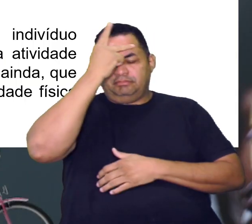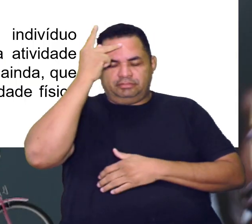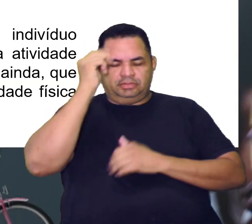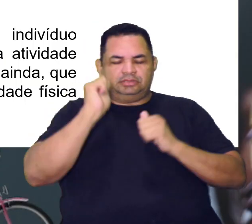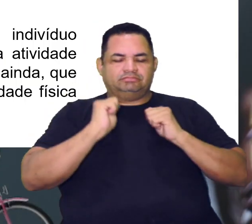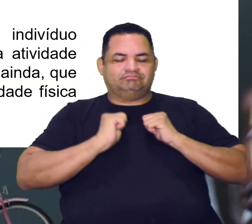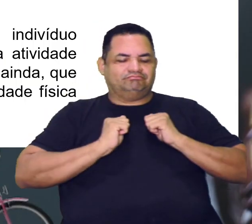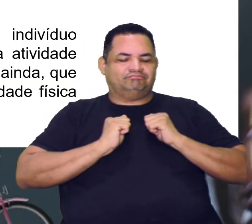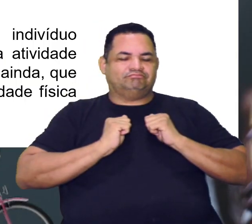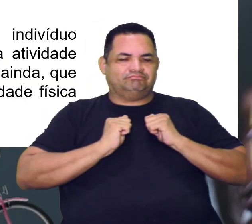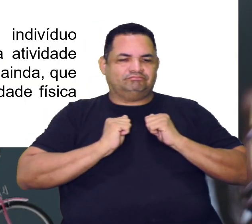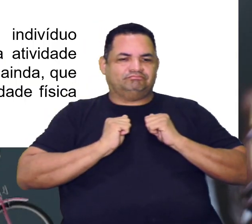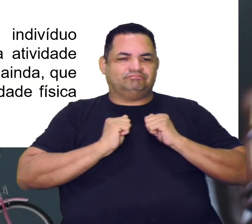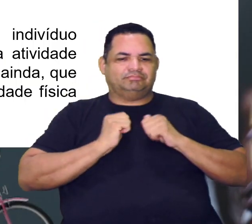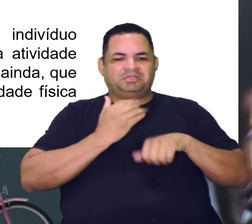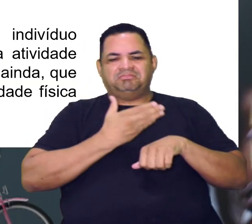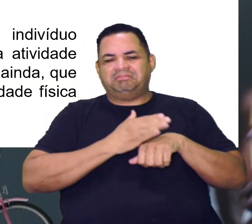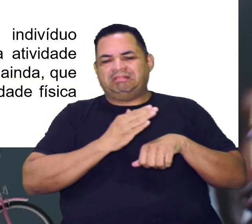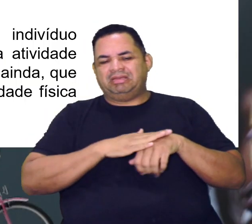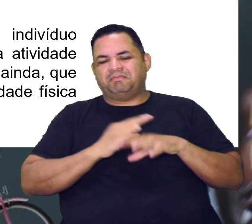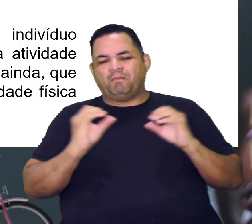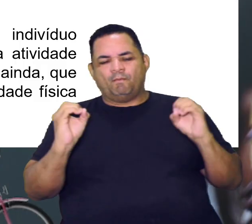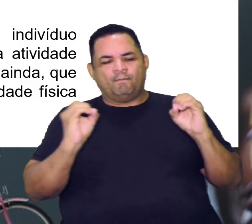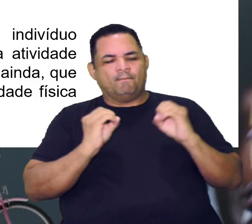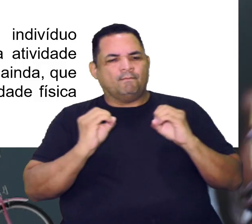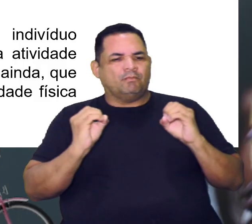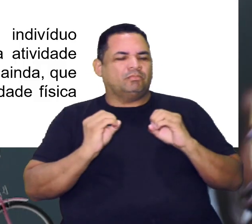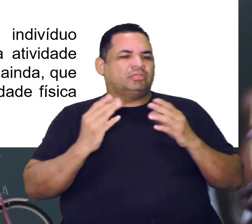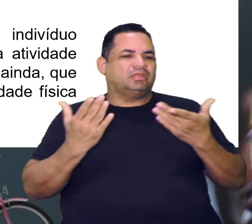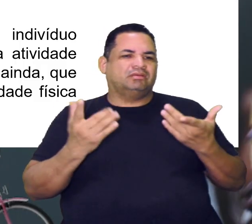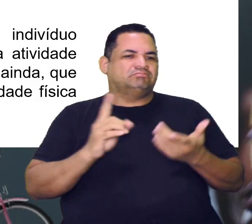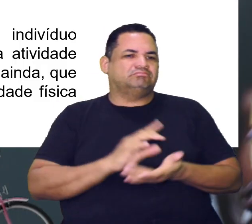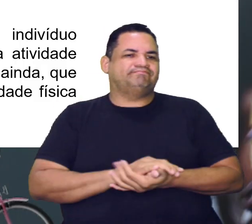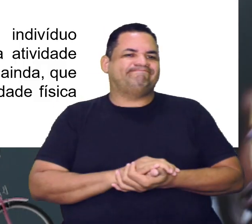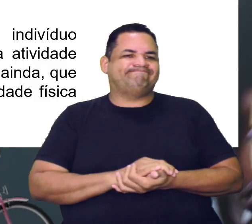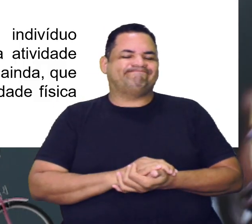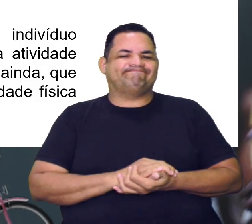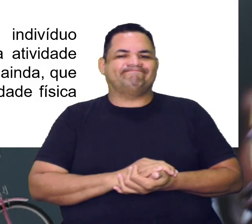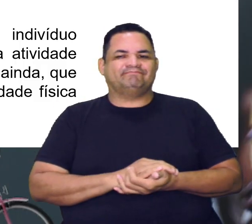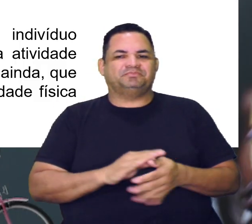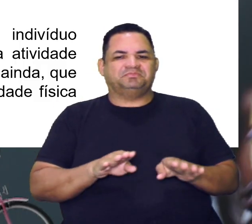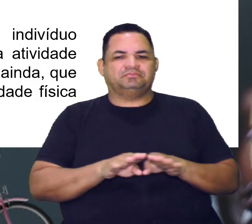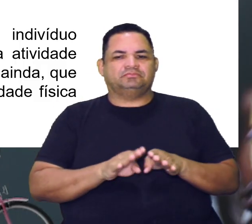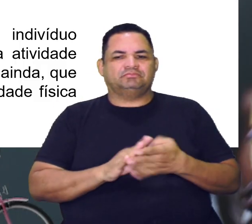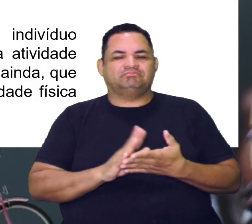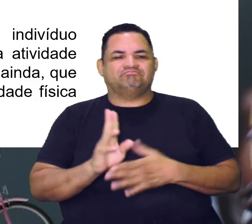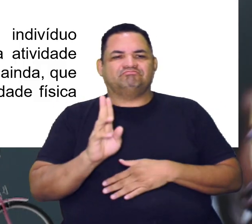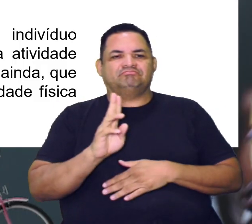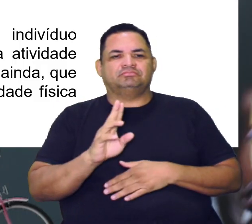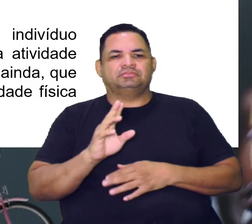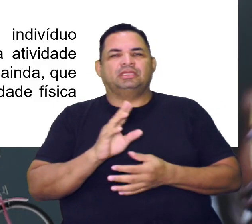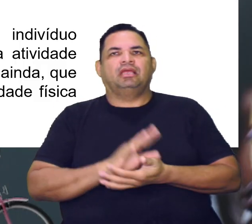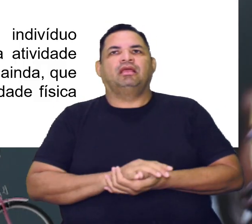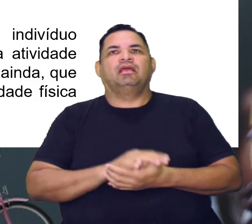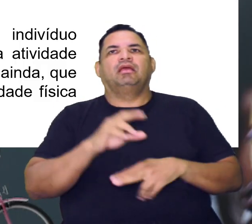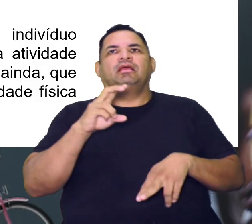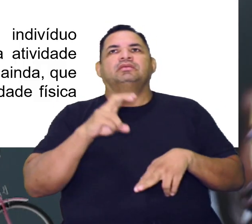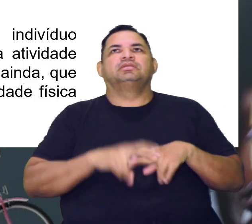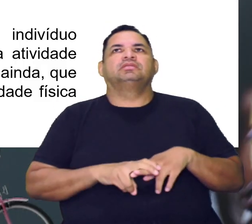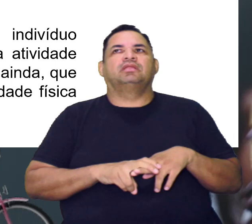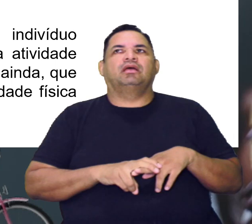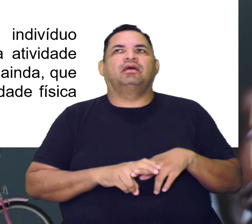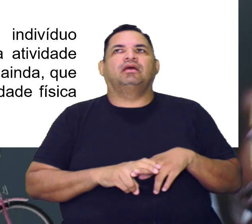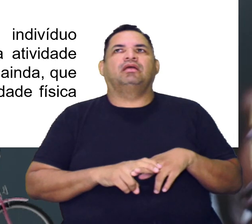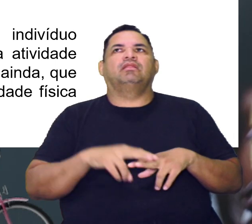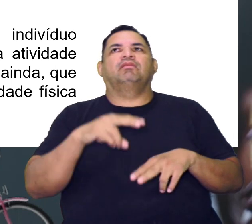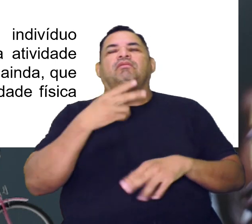não pratica, né, nenhum tipo de exercício físico regularmente, e ela adota uma passividade. Por